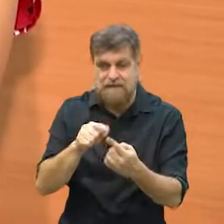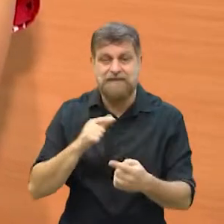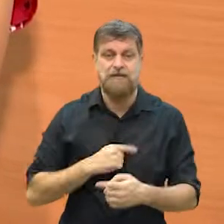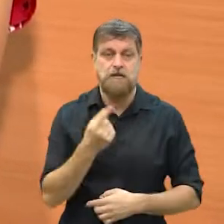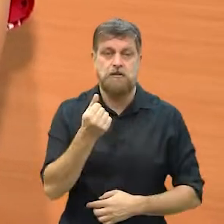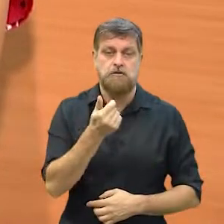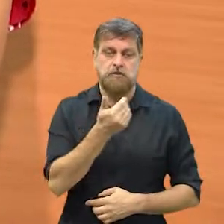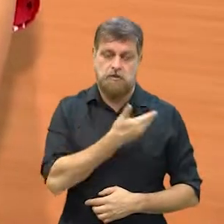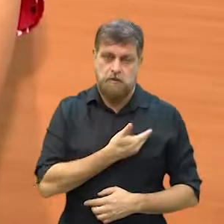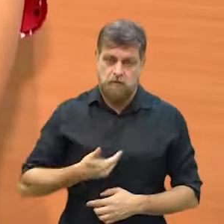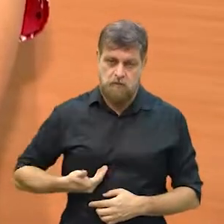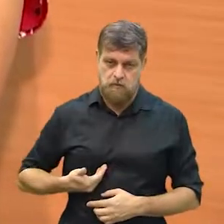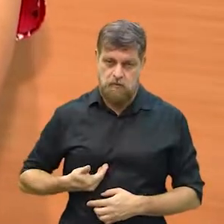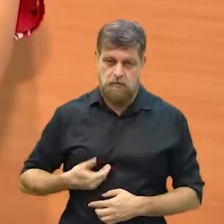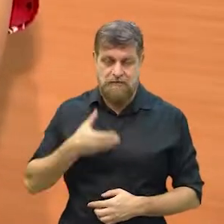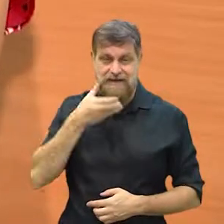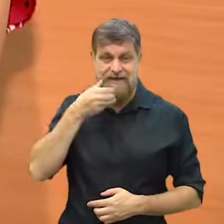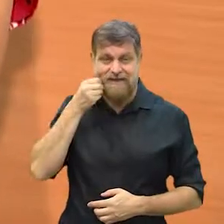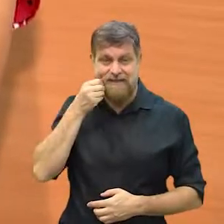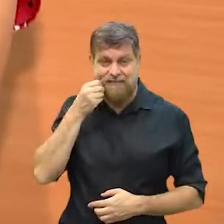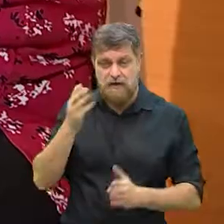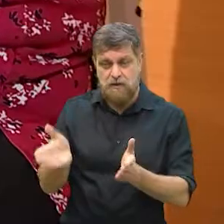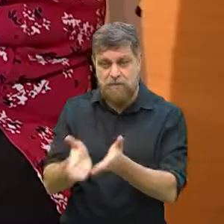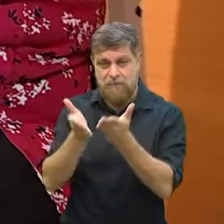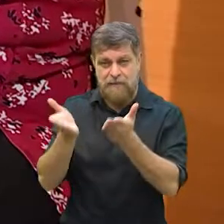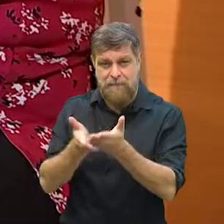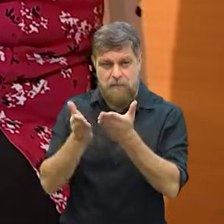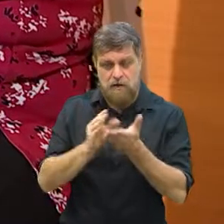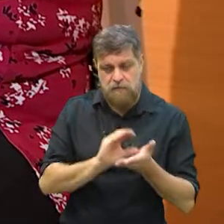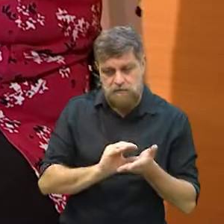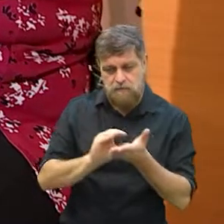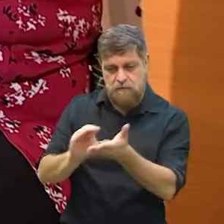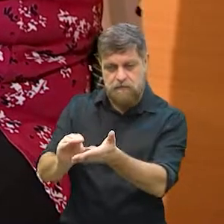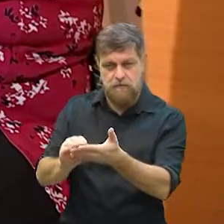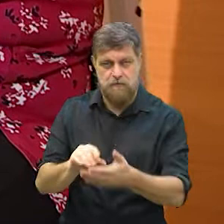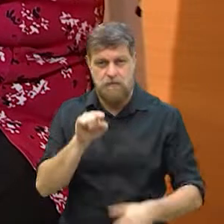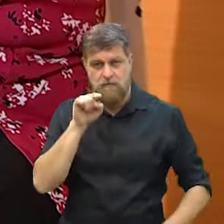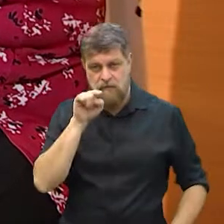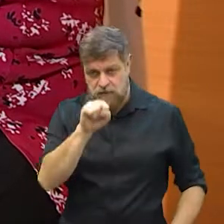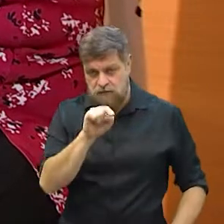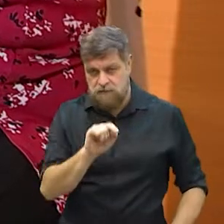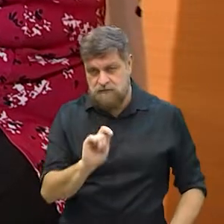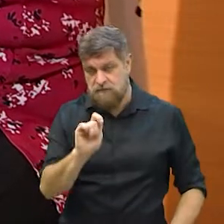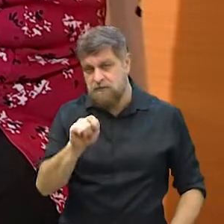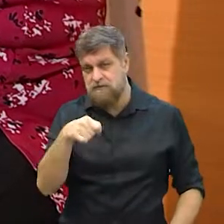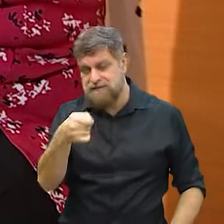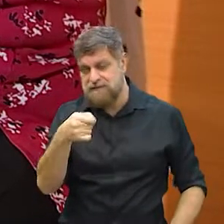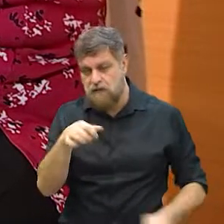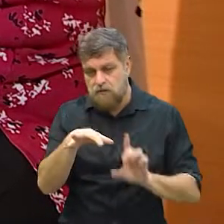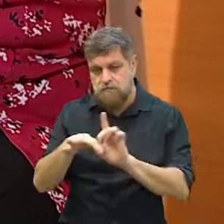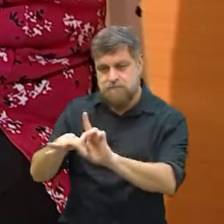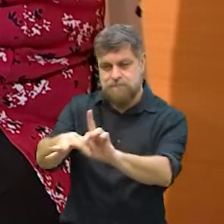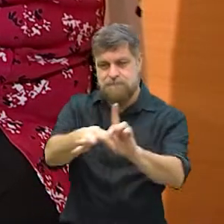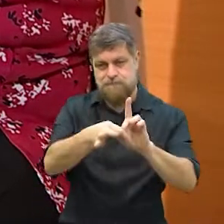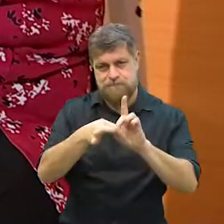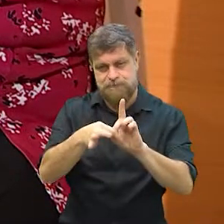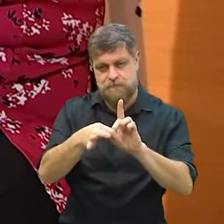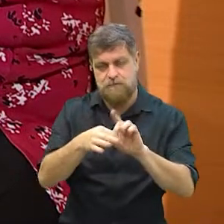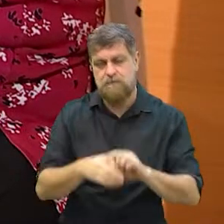tenha destinação de verba municipal para isso. A senhora falou aí em estar mais perto da população, mudando um pouquinho de